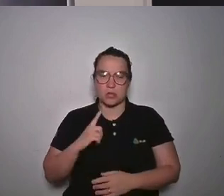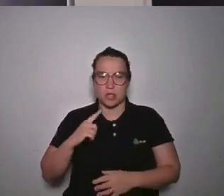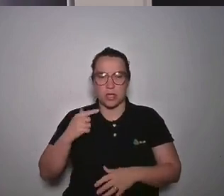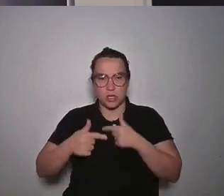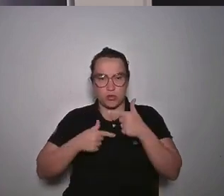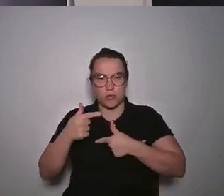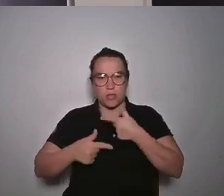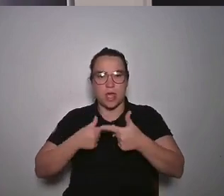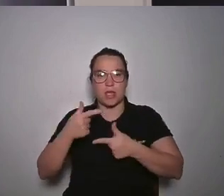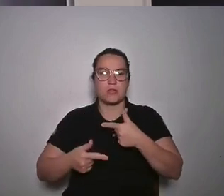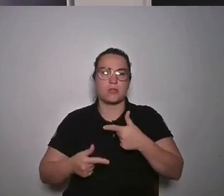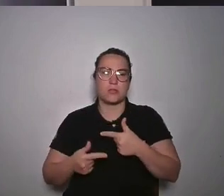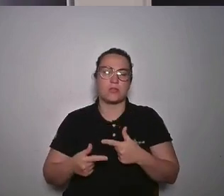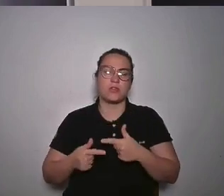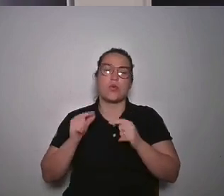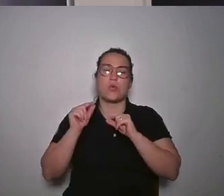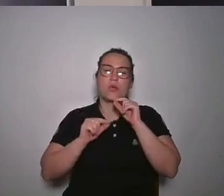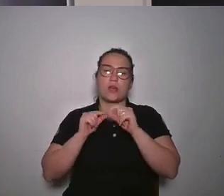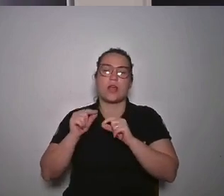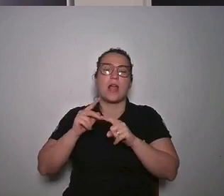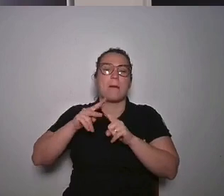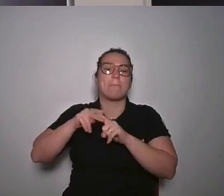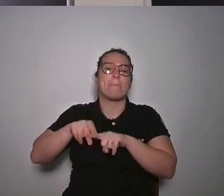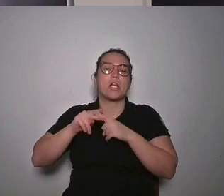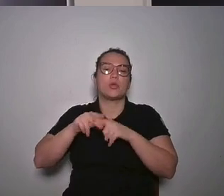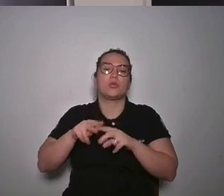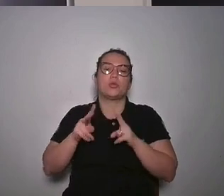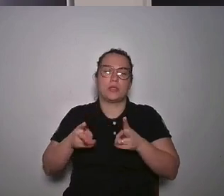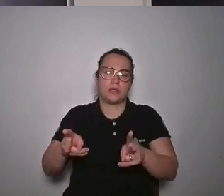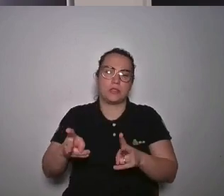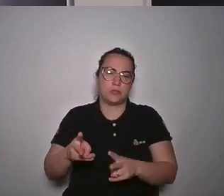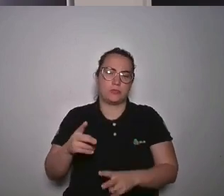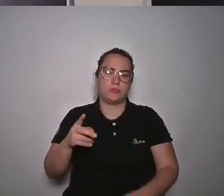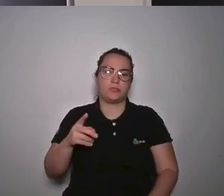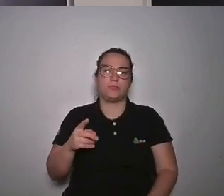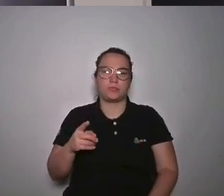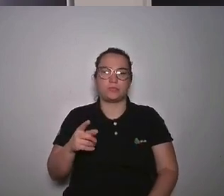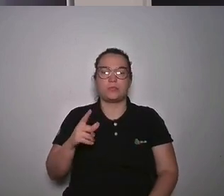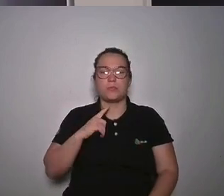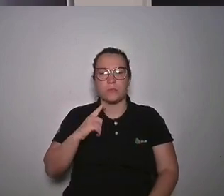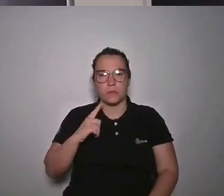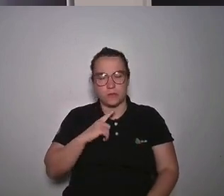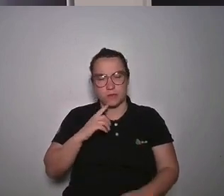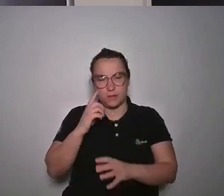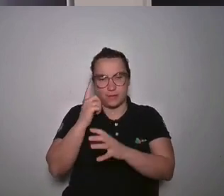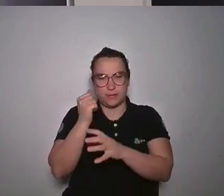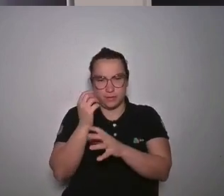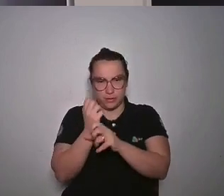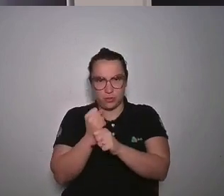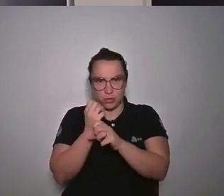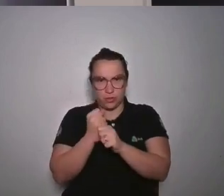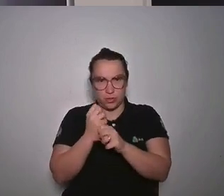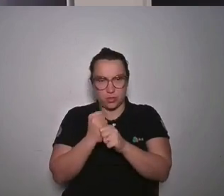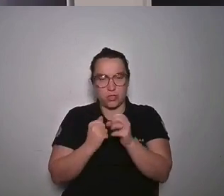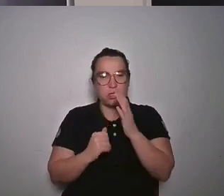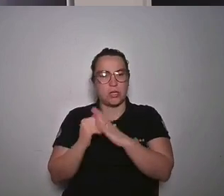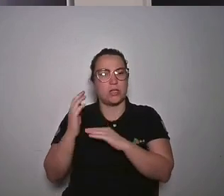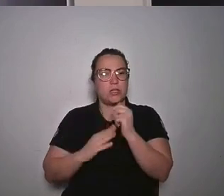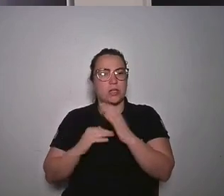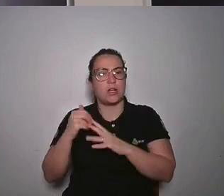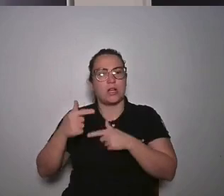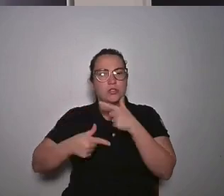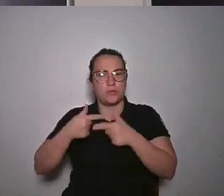As atividades são as seguintes, são as manutenções. Então, você vai colocar dentro do orçamento as